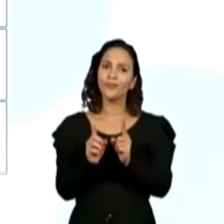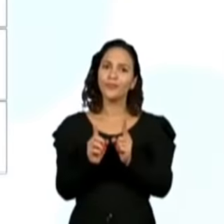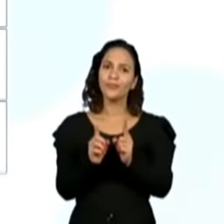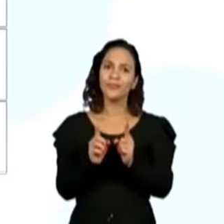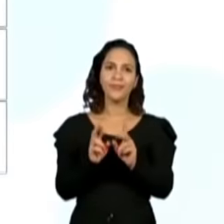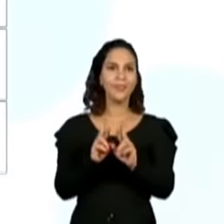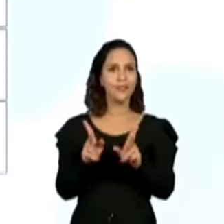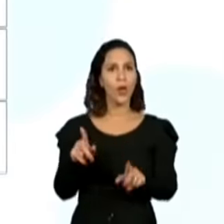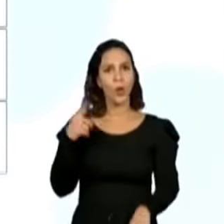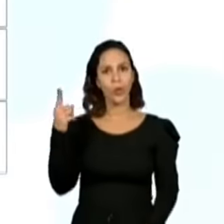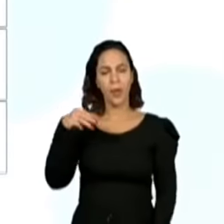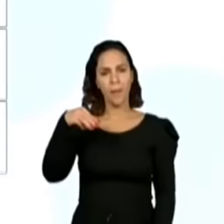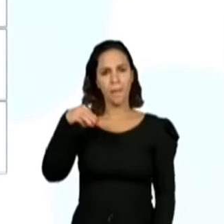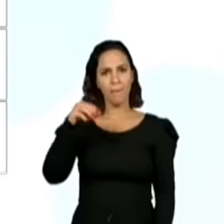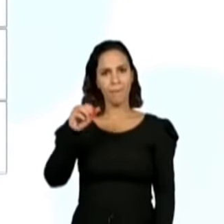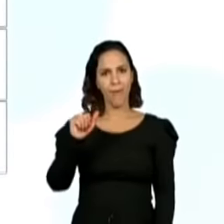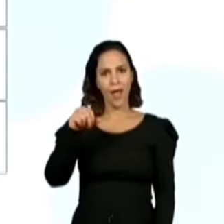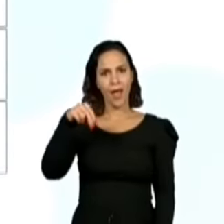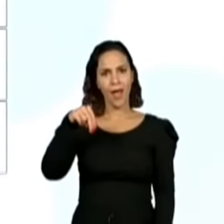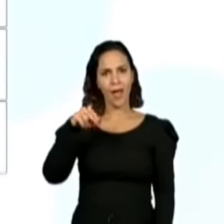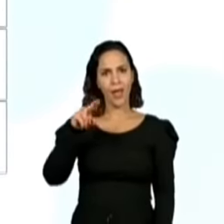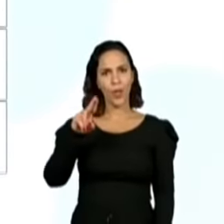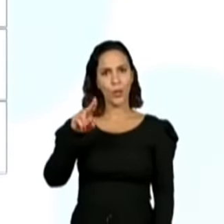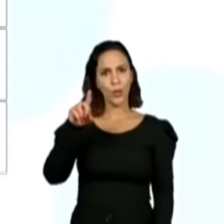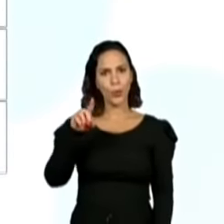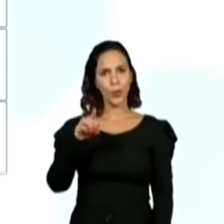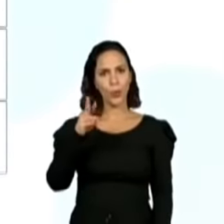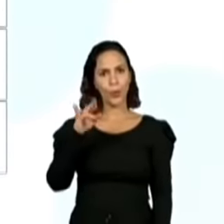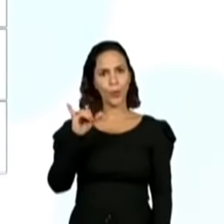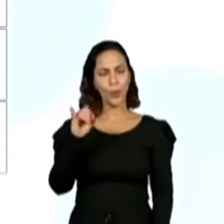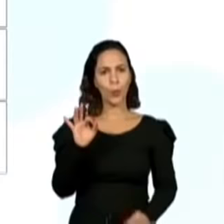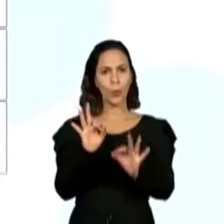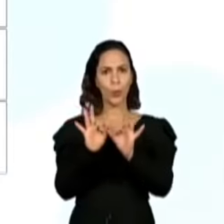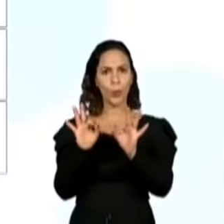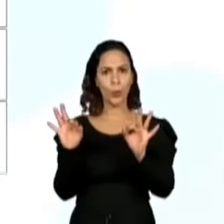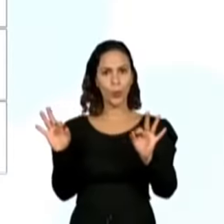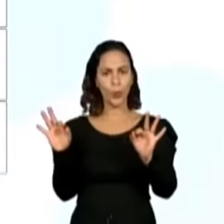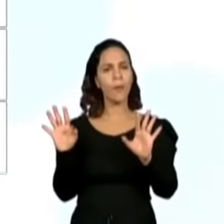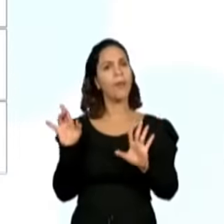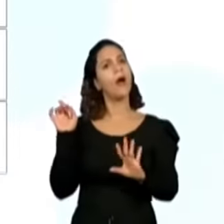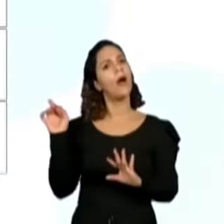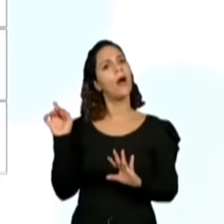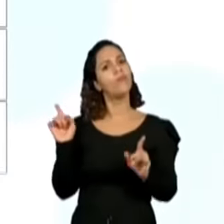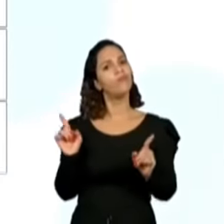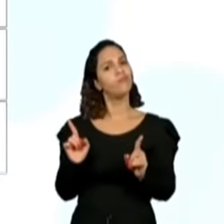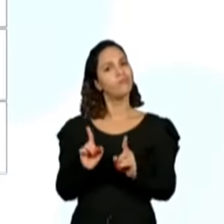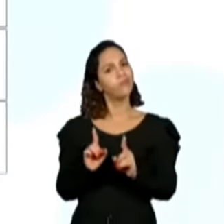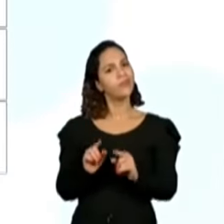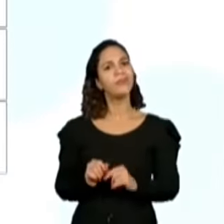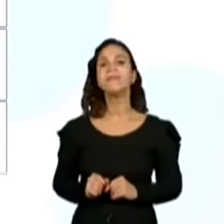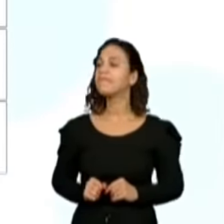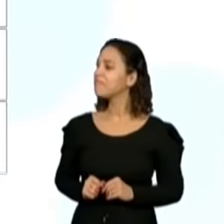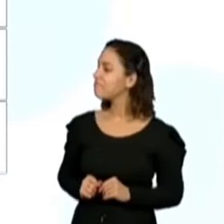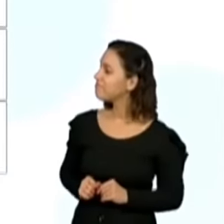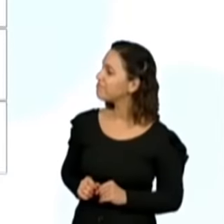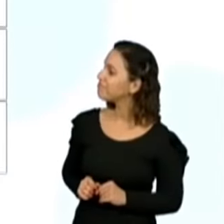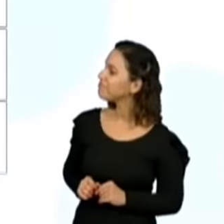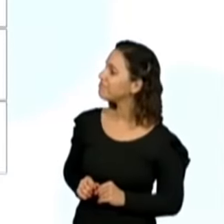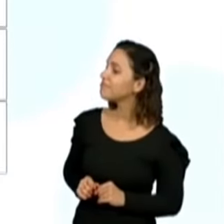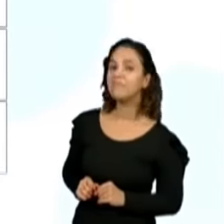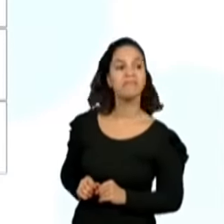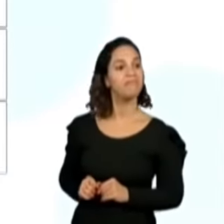do manúbrio, mas já temos três nomes de ossos aí do corpo humano, não manúbrio, é? Manúbrio, patela e?